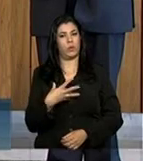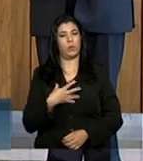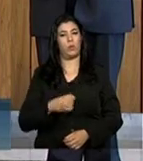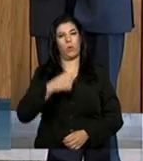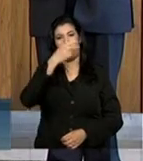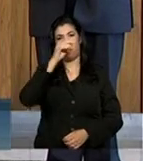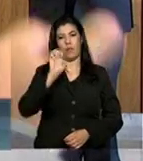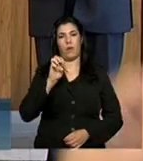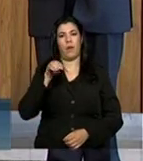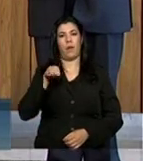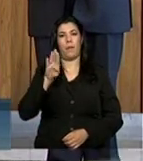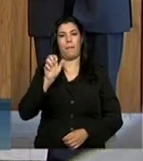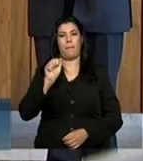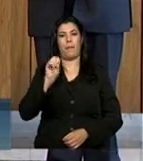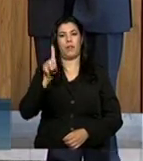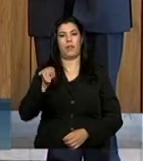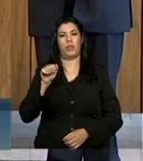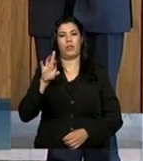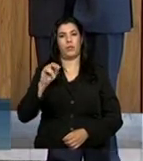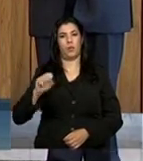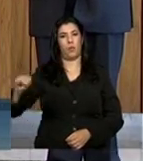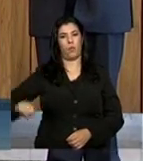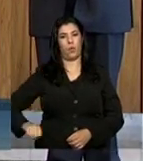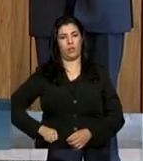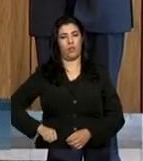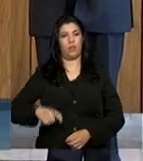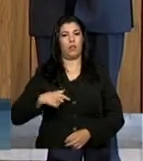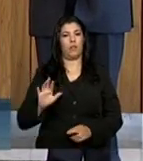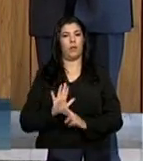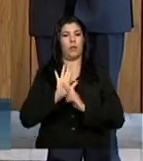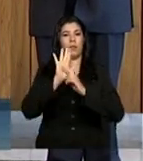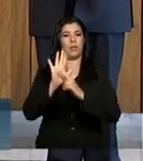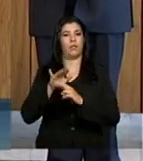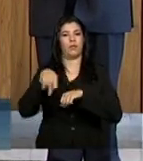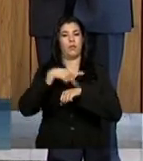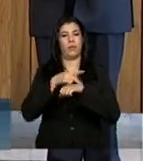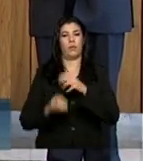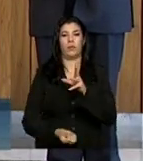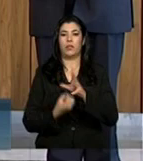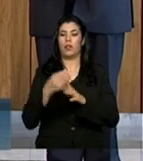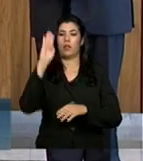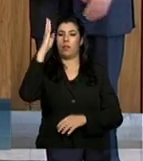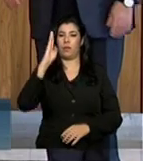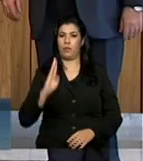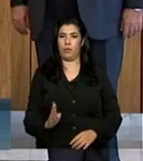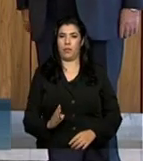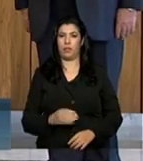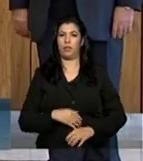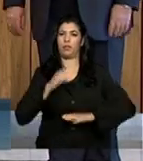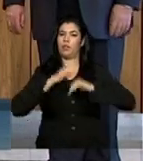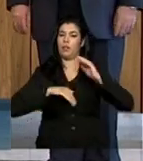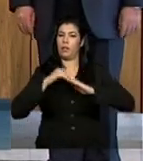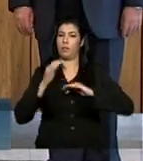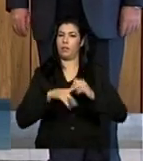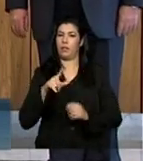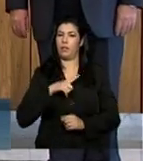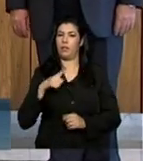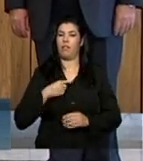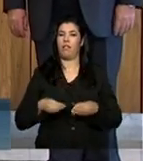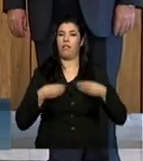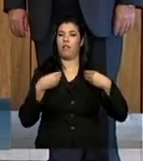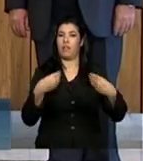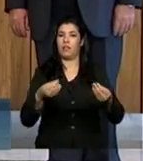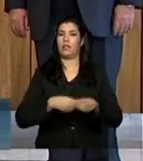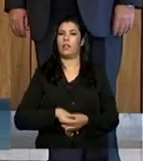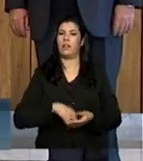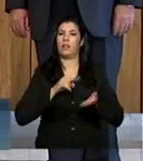embaixadores estrangeiros que passarão a representar seus países de origem aqui no Brasil. Na prática, com a entrega da carta,